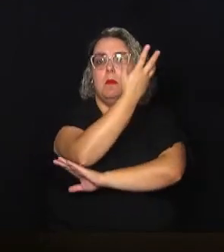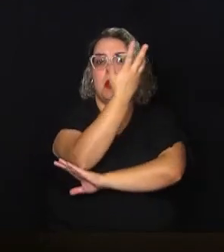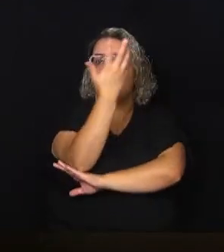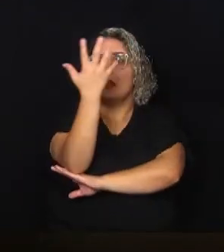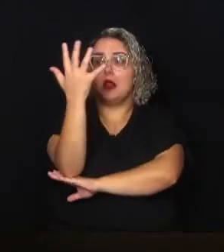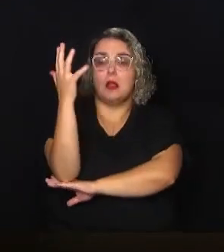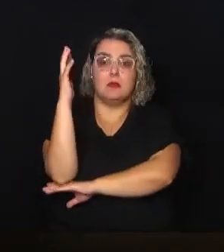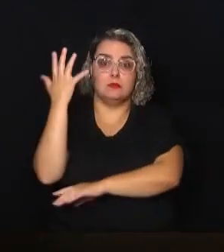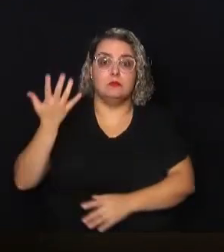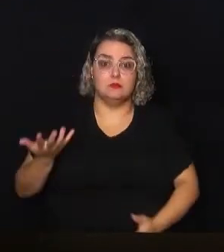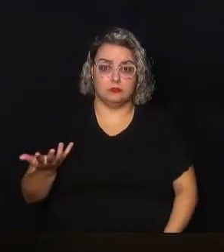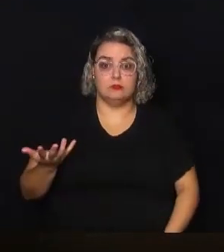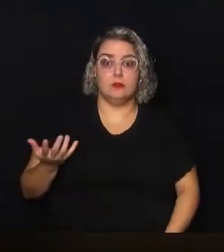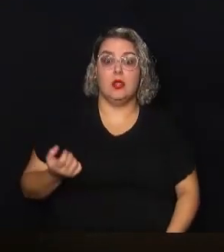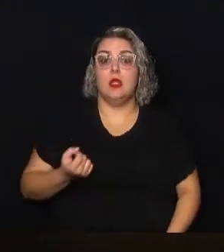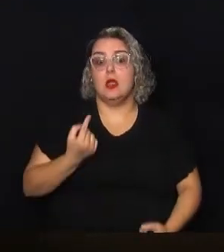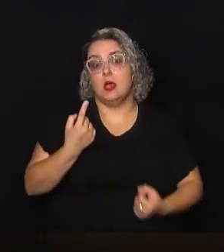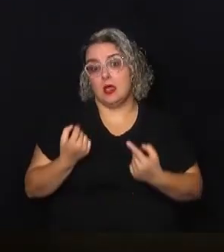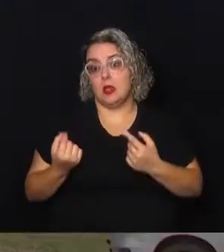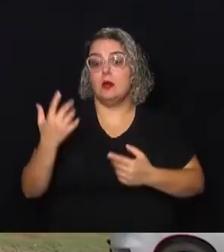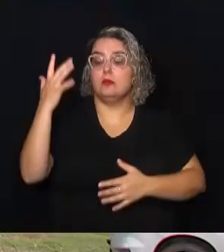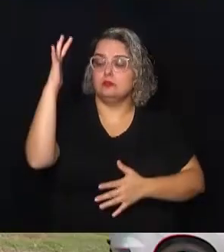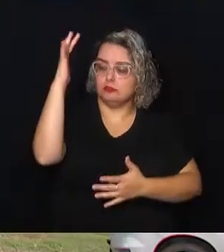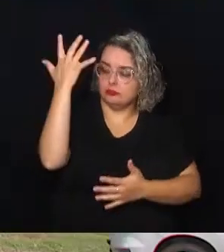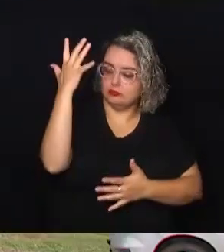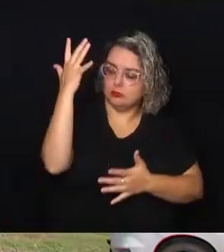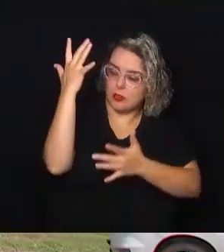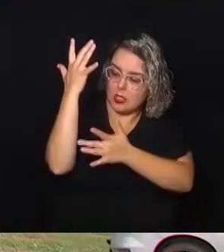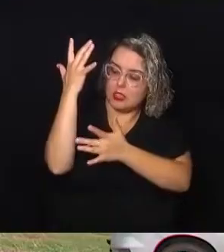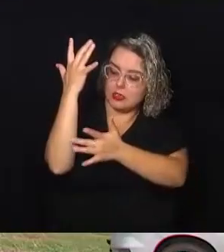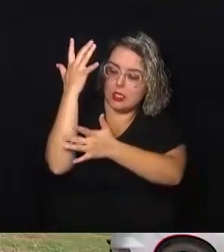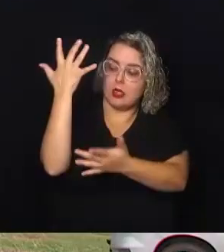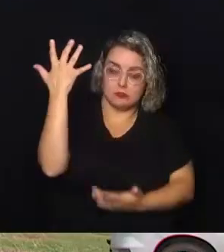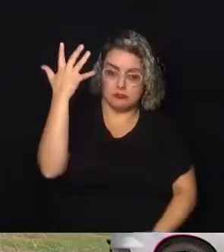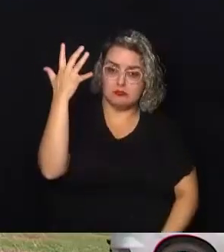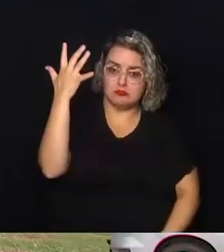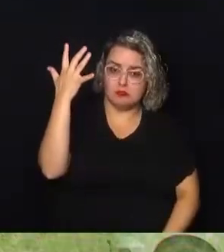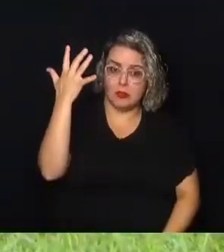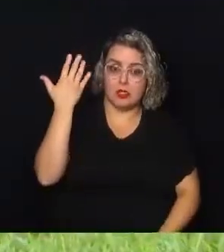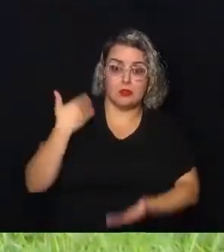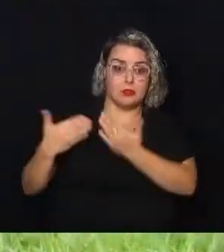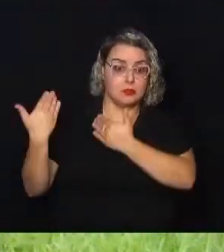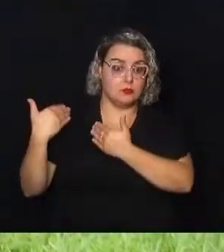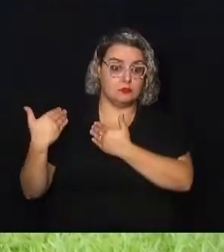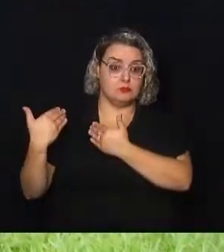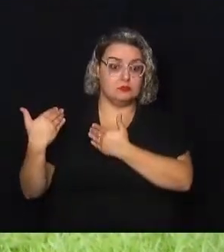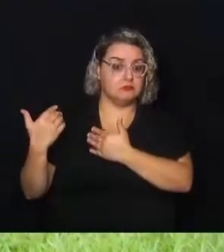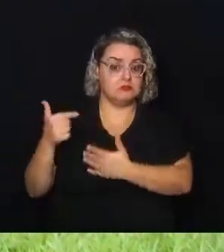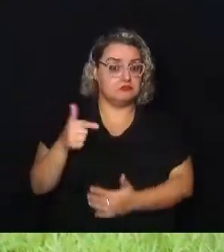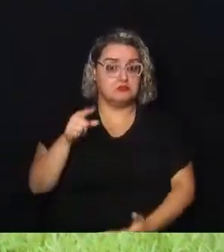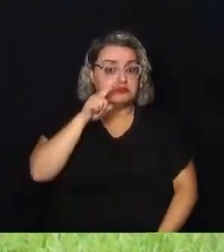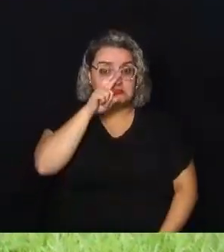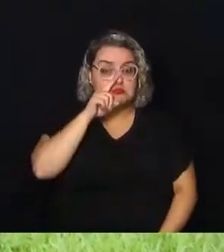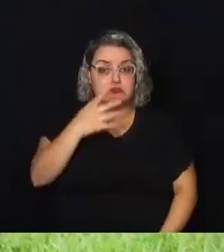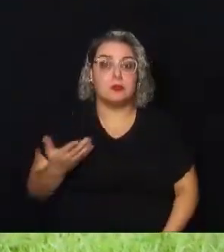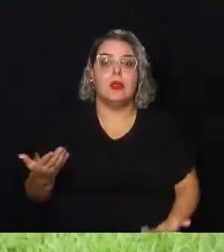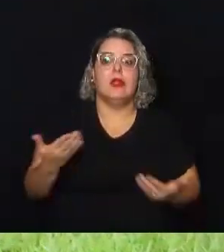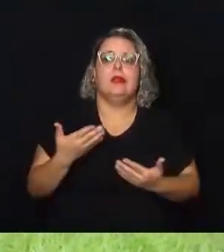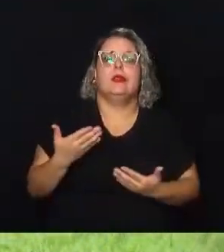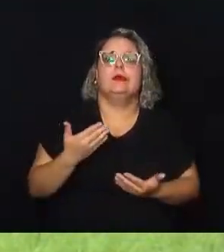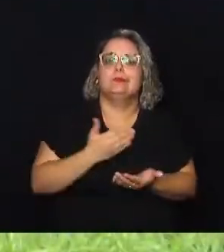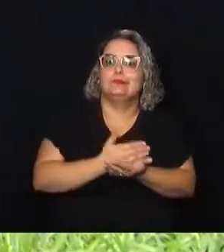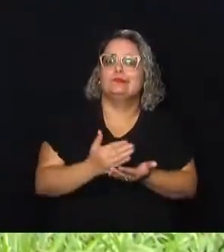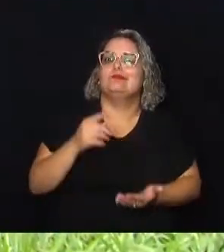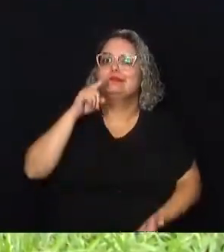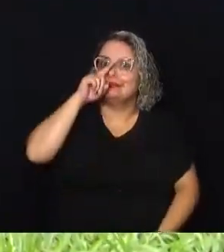essas árvores elas algumas sadias constatadas que estavam sadias até pouco tempo atrás não apresentavam risco